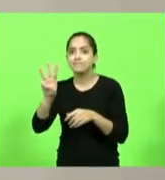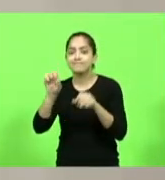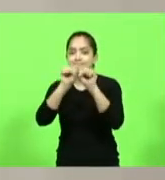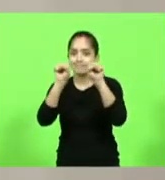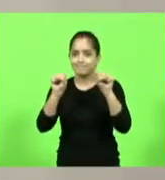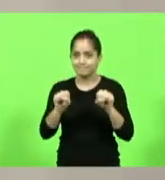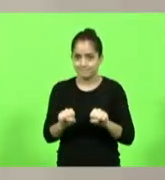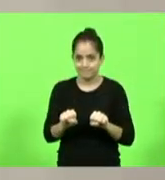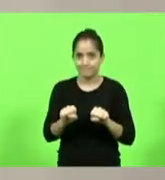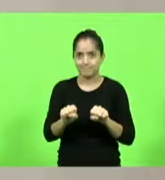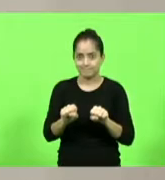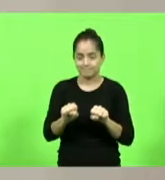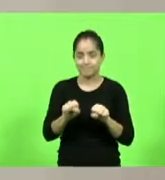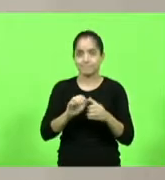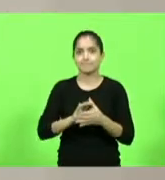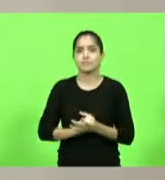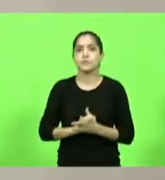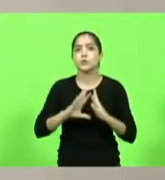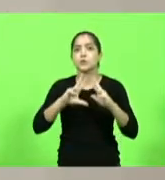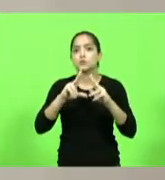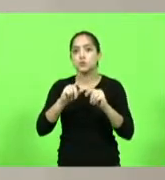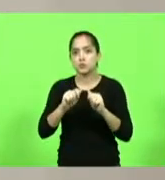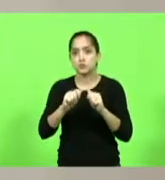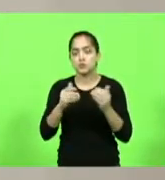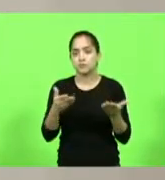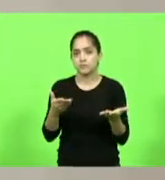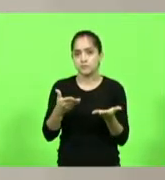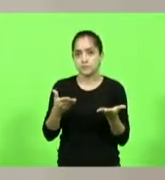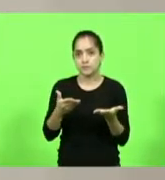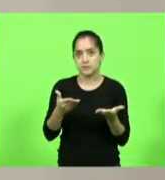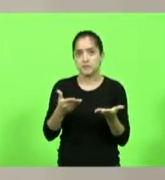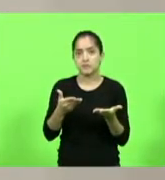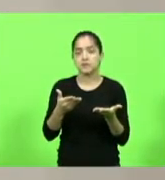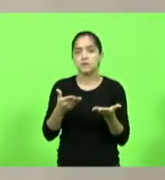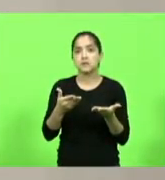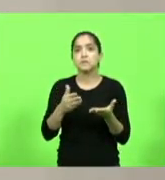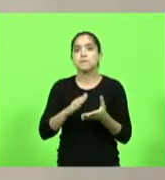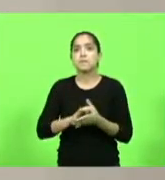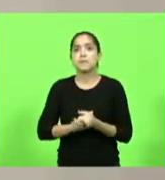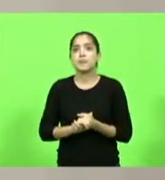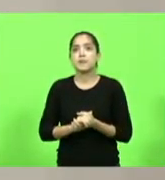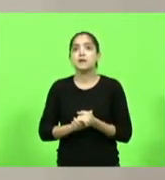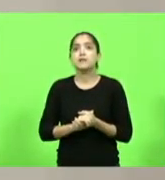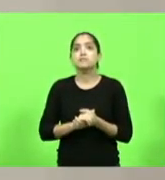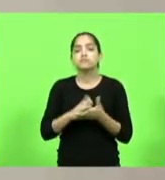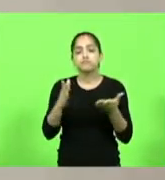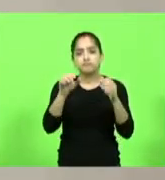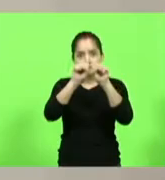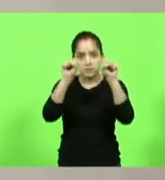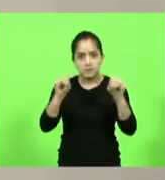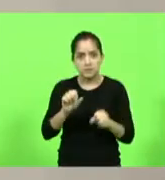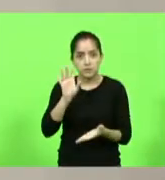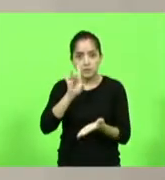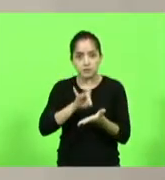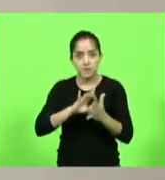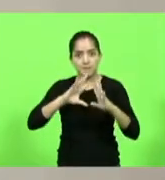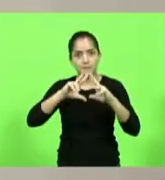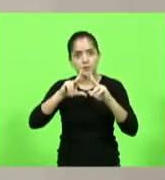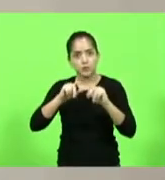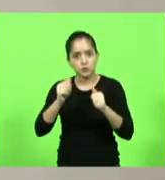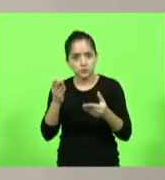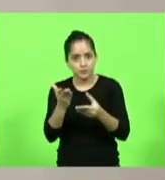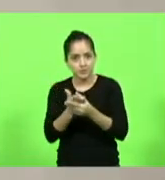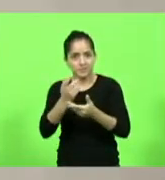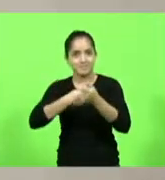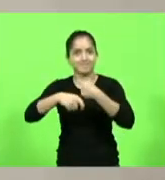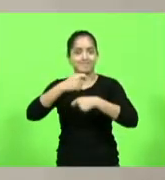Informações integralmente. Sendo assim, o CI torna-se o sistema oficial para todos os processos